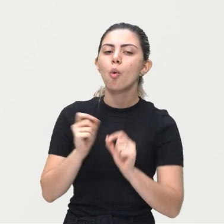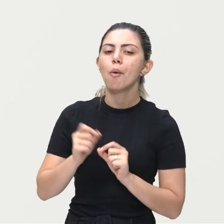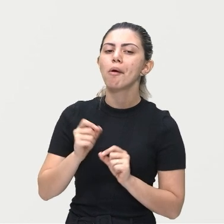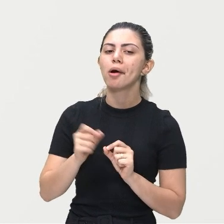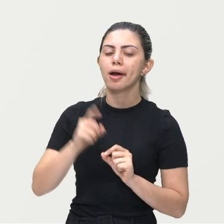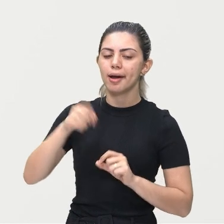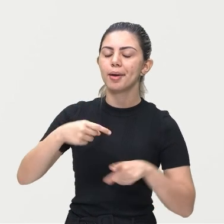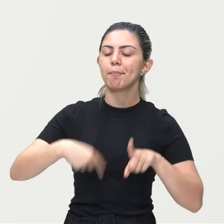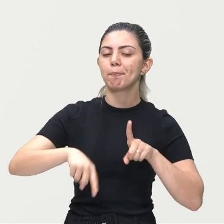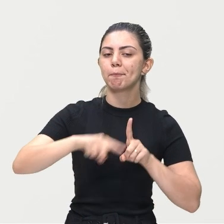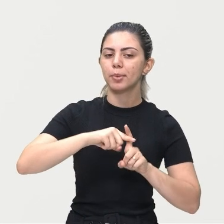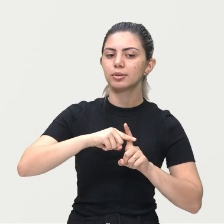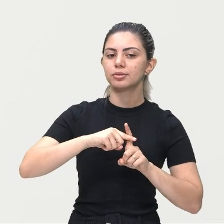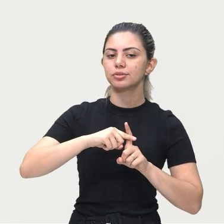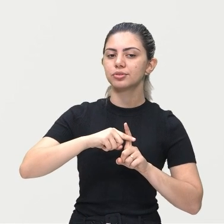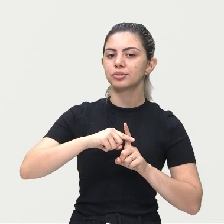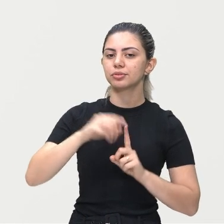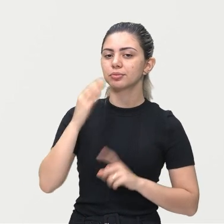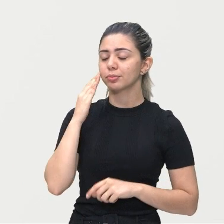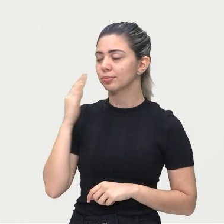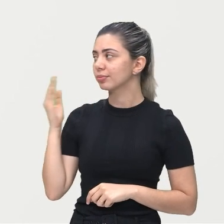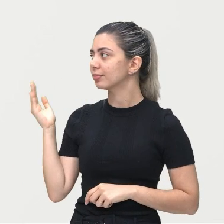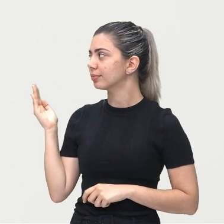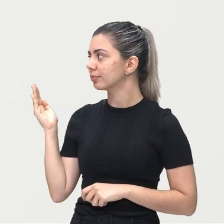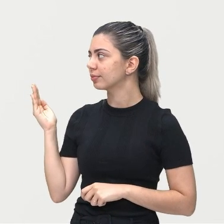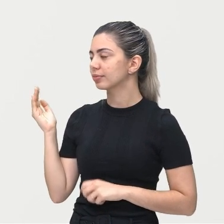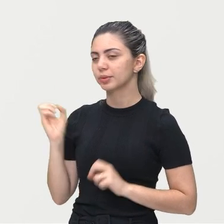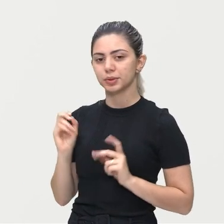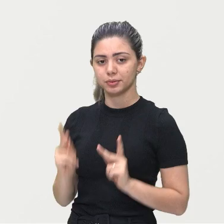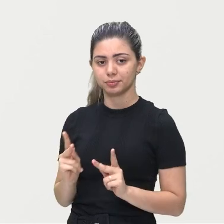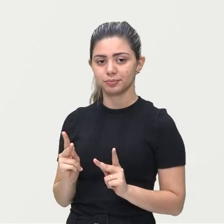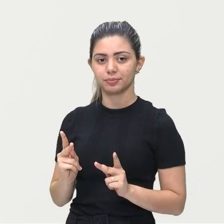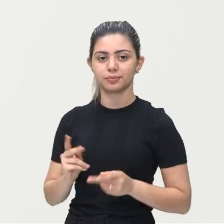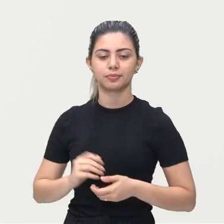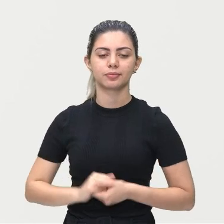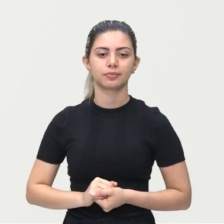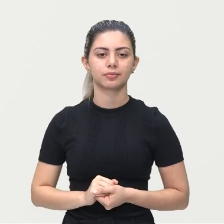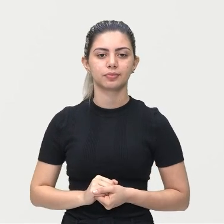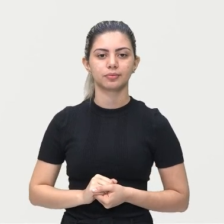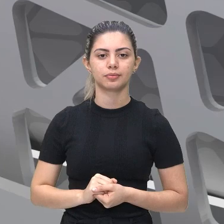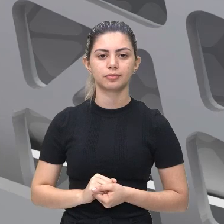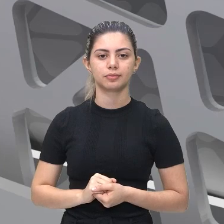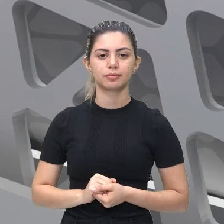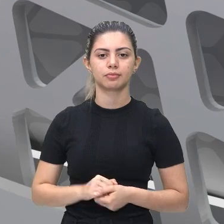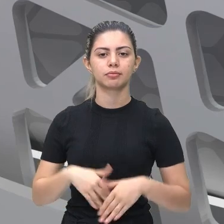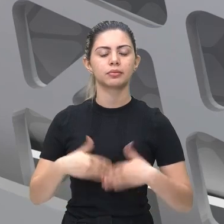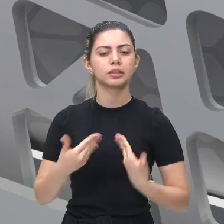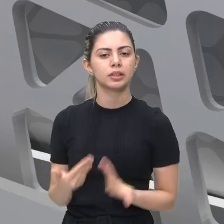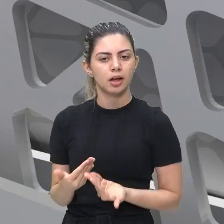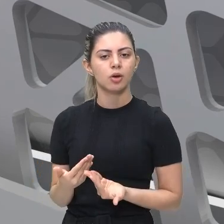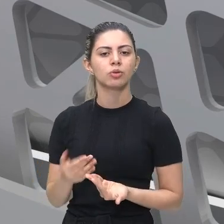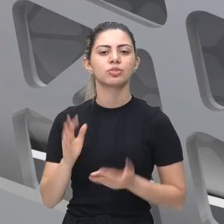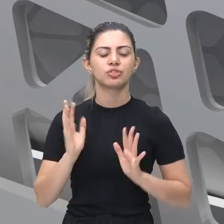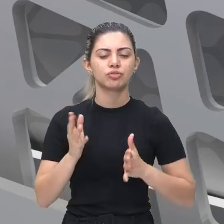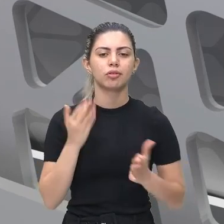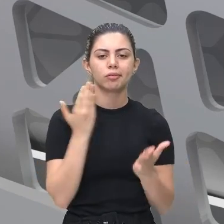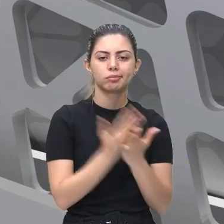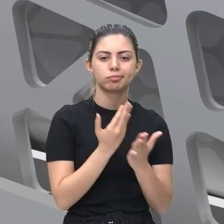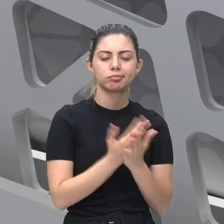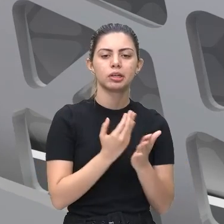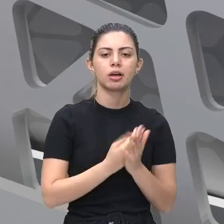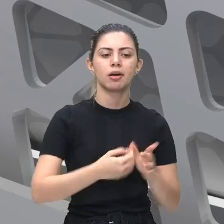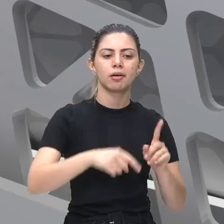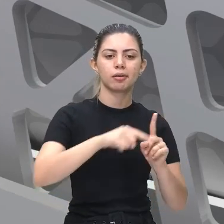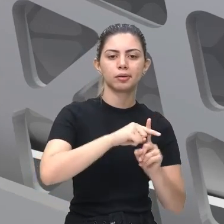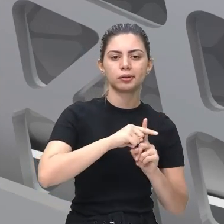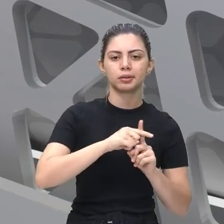sinalização positiva. Ok, pessoal? Muito bem. Então, nós falamos de adição e